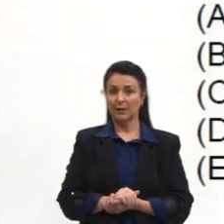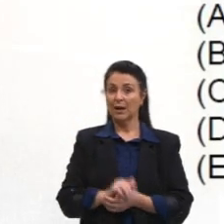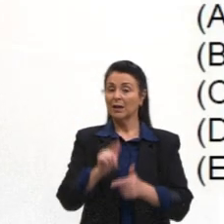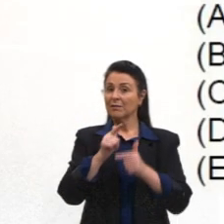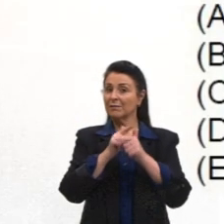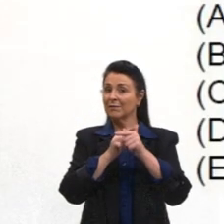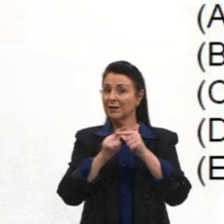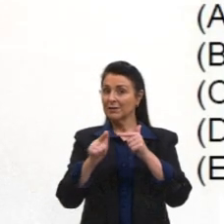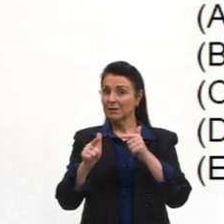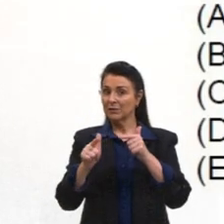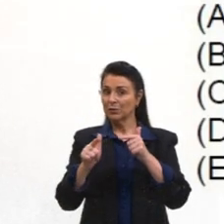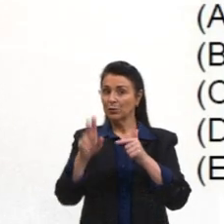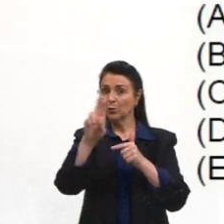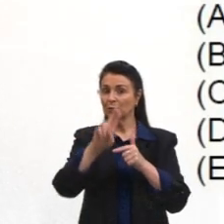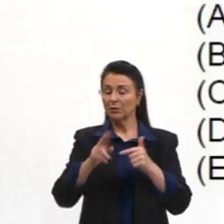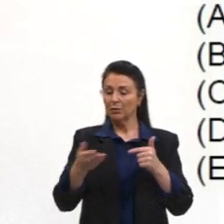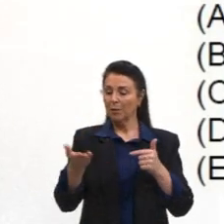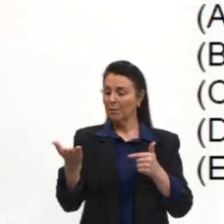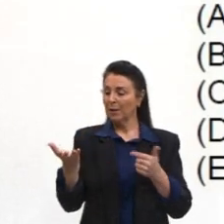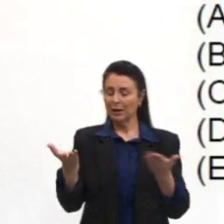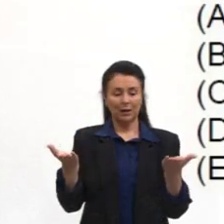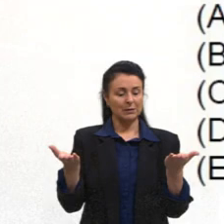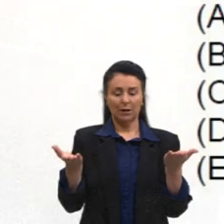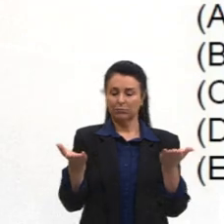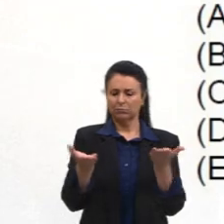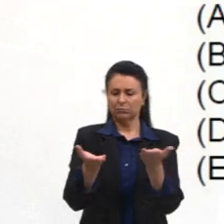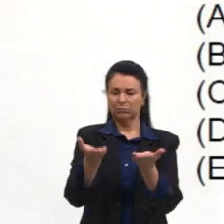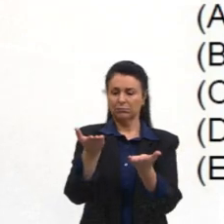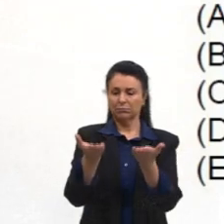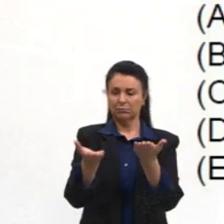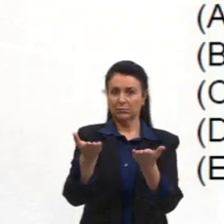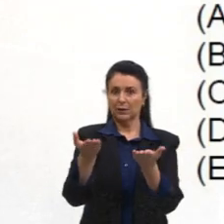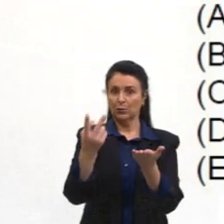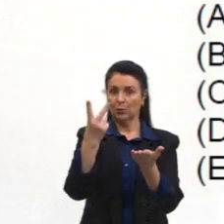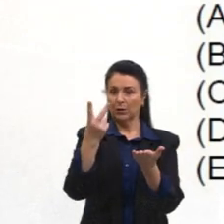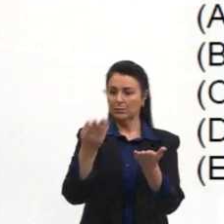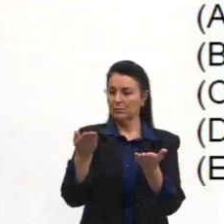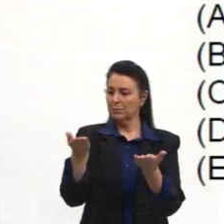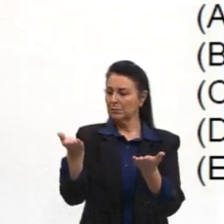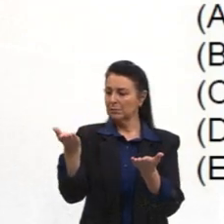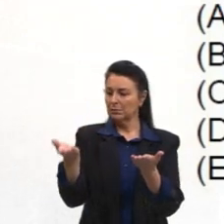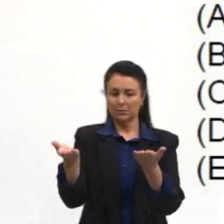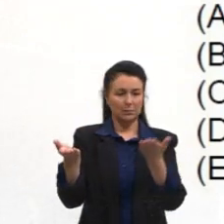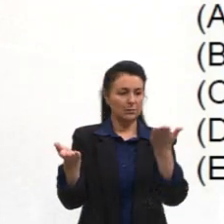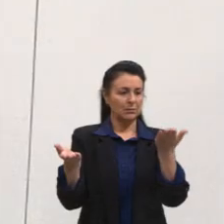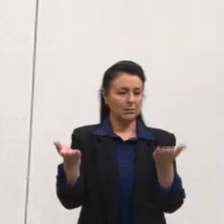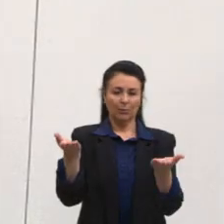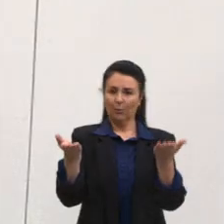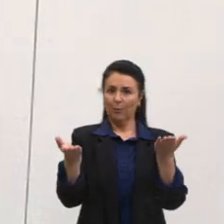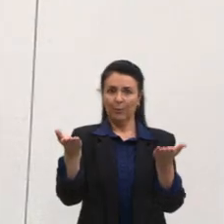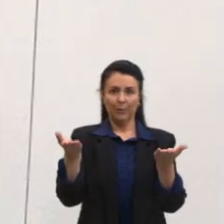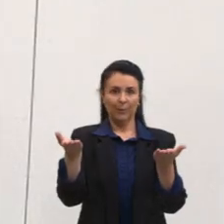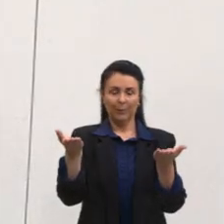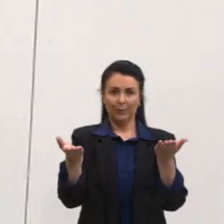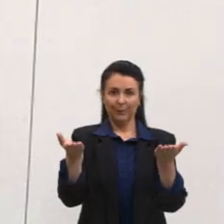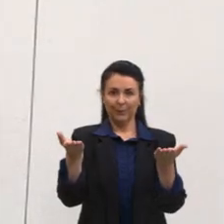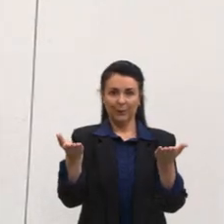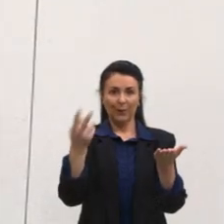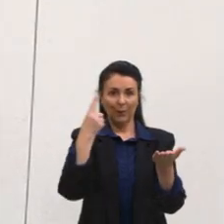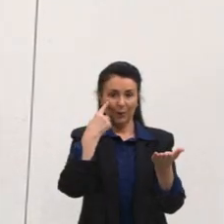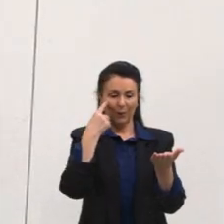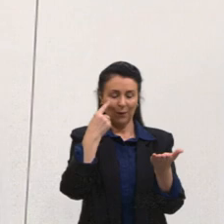ser dividido então numa balança que tem dois pratos não fosse a balança tem dois pratos O que que significa nós temos a balança ali um desenho